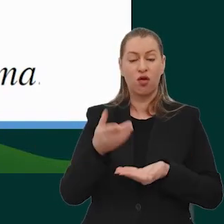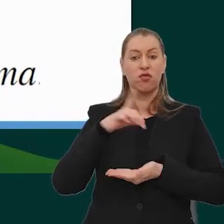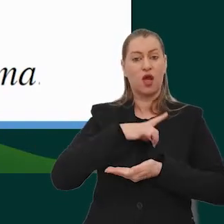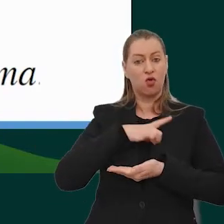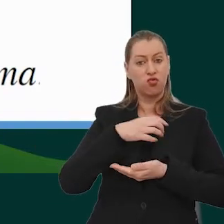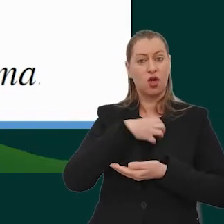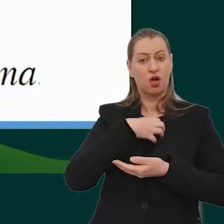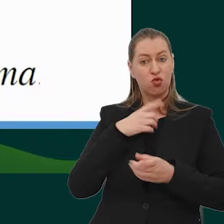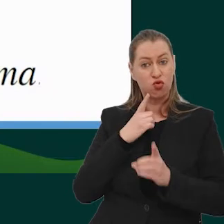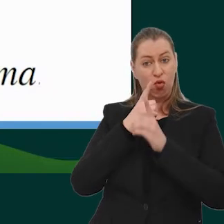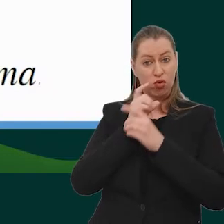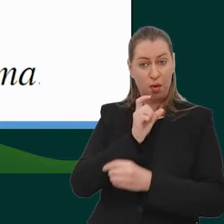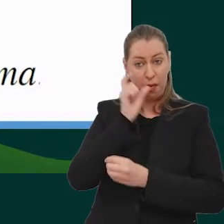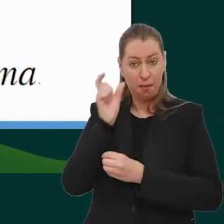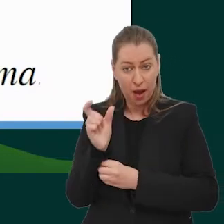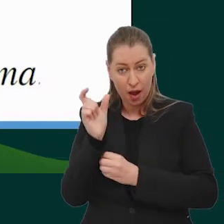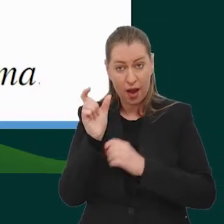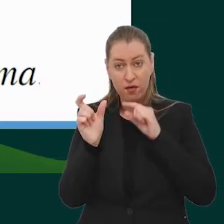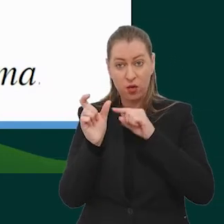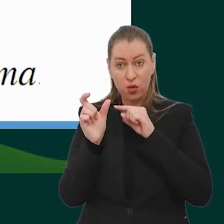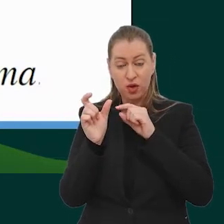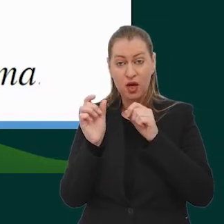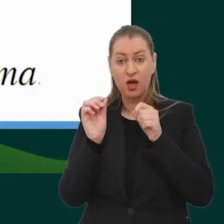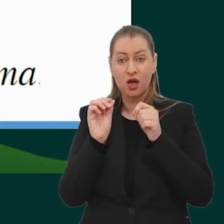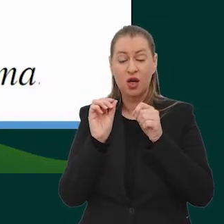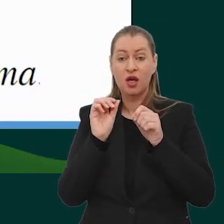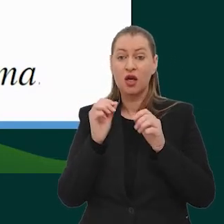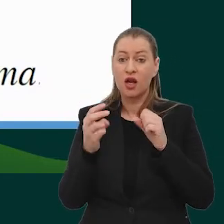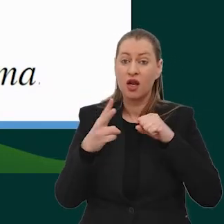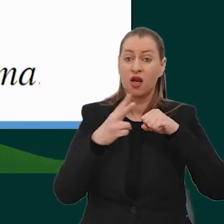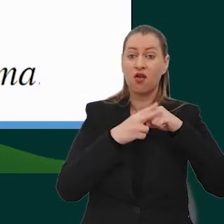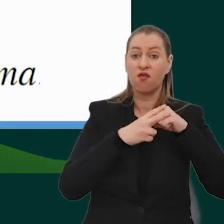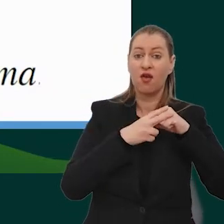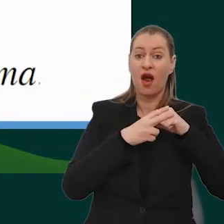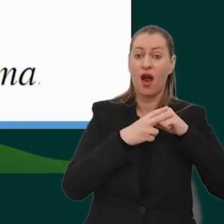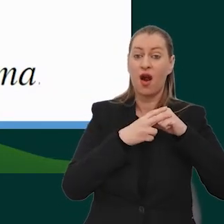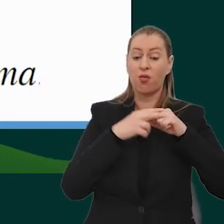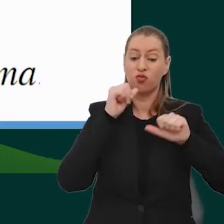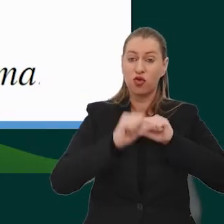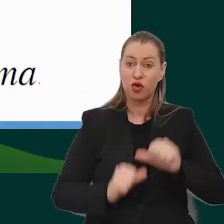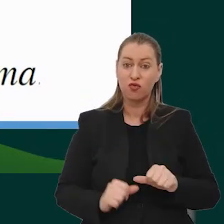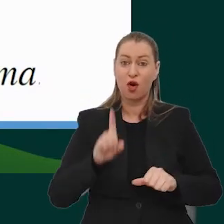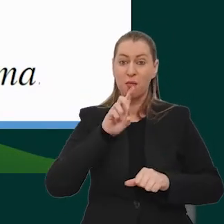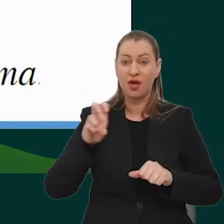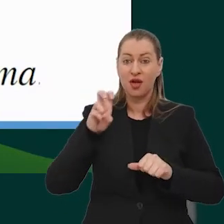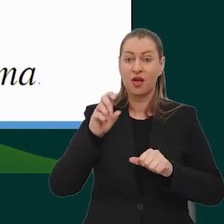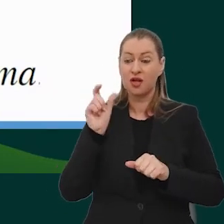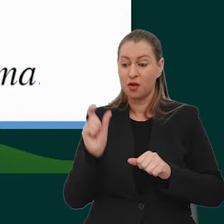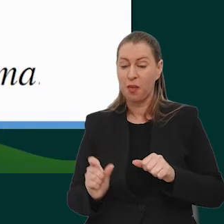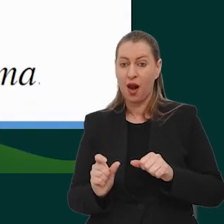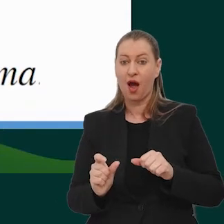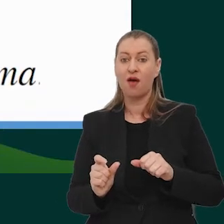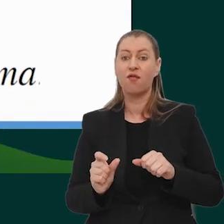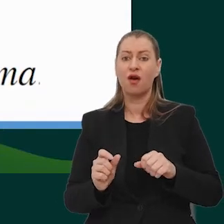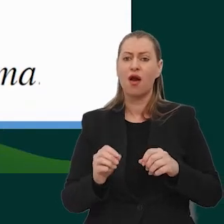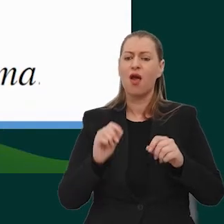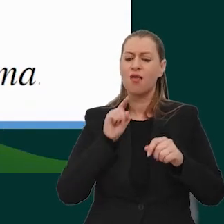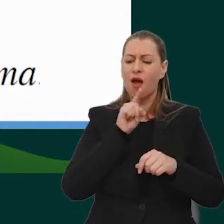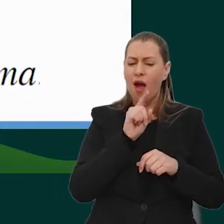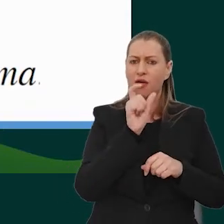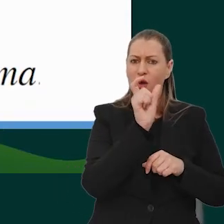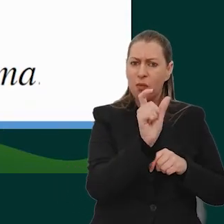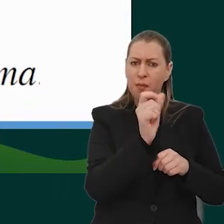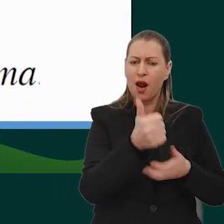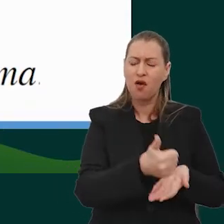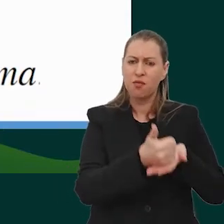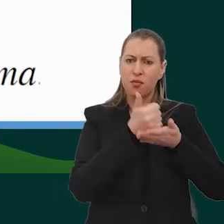de encontrar uma palavra que quando conjugada se transforma em 15, mas eu tenho uma palavra que vai virar essas 15, e essa uma palavra que vai